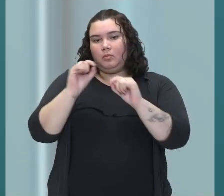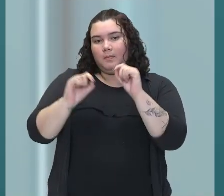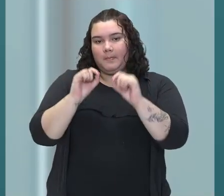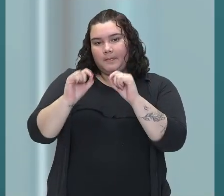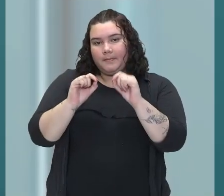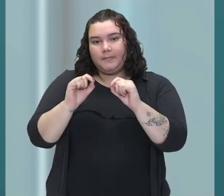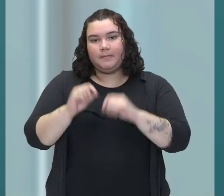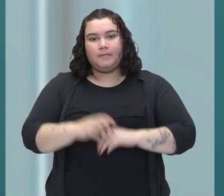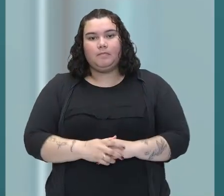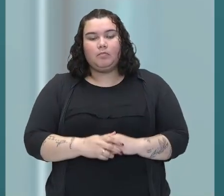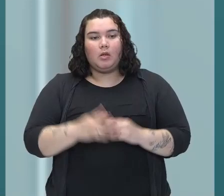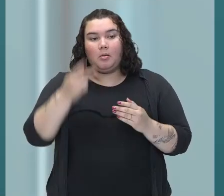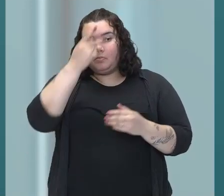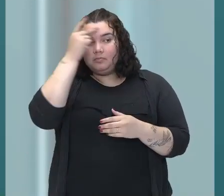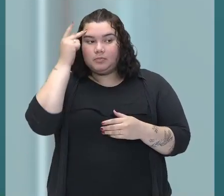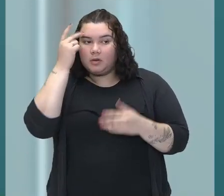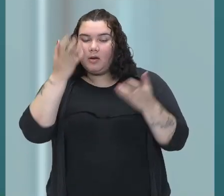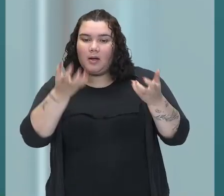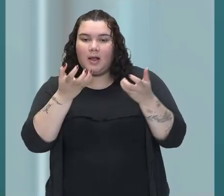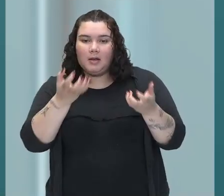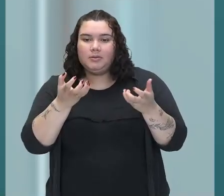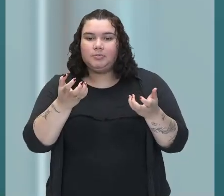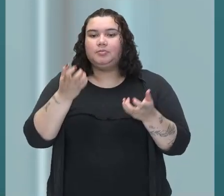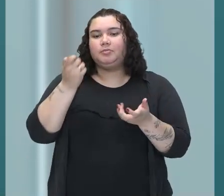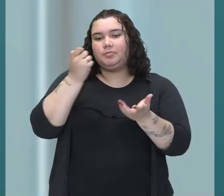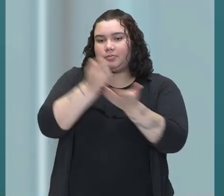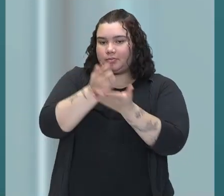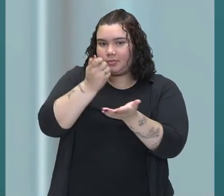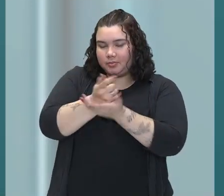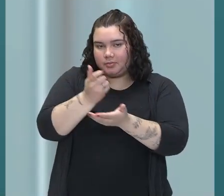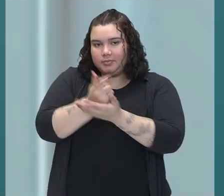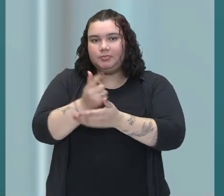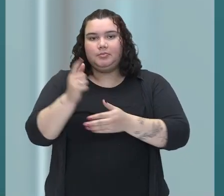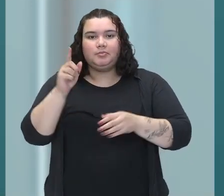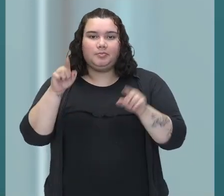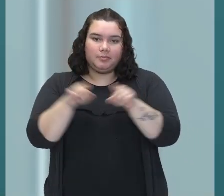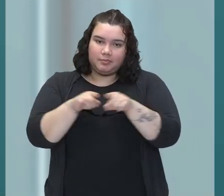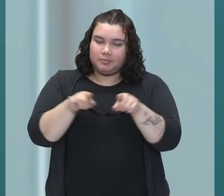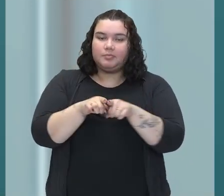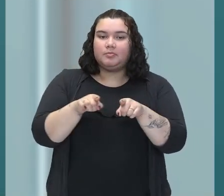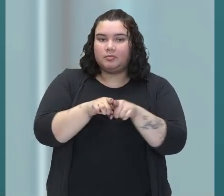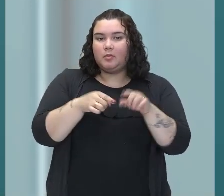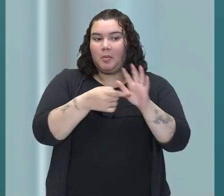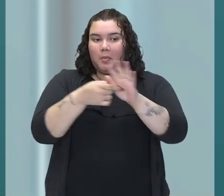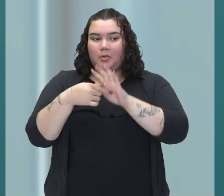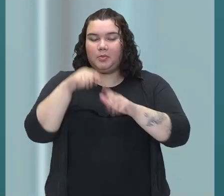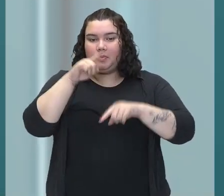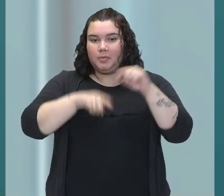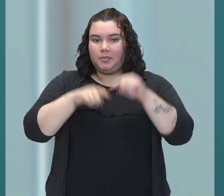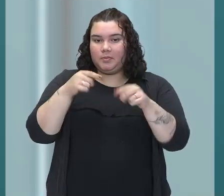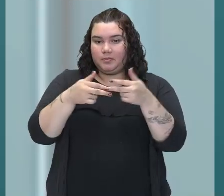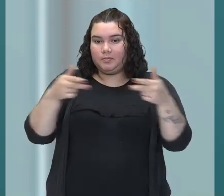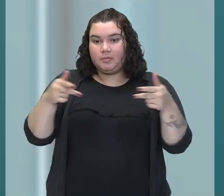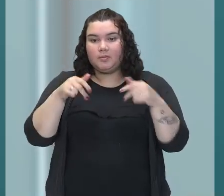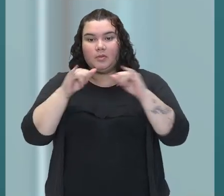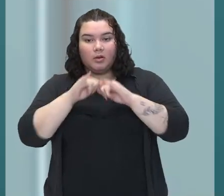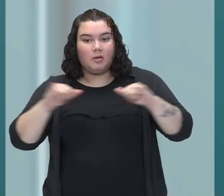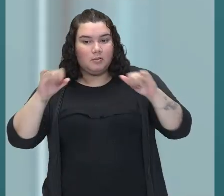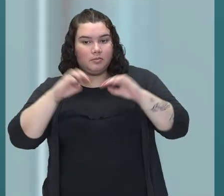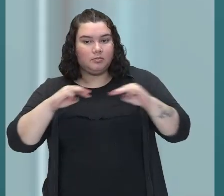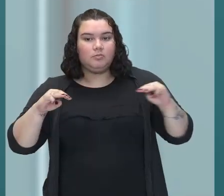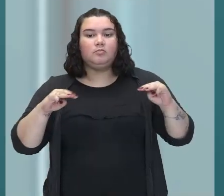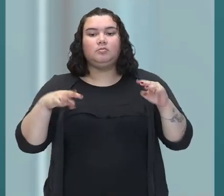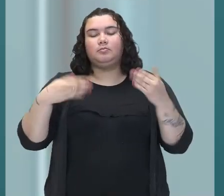os espectadores a consumirem aquele produto que está sendo mostrado lá na propaganda. Então, isso